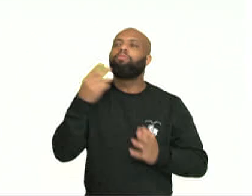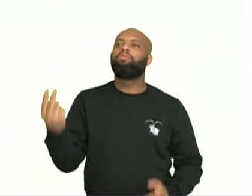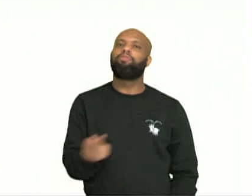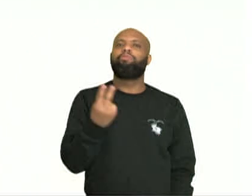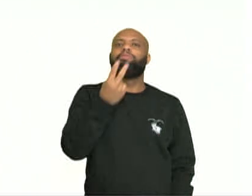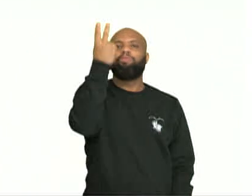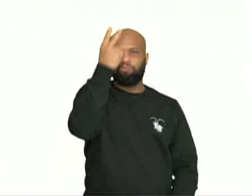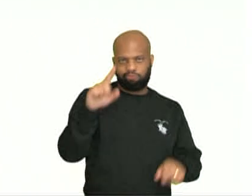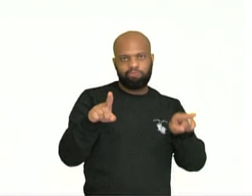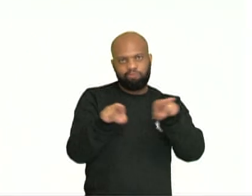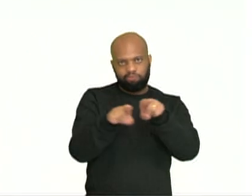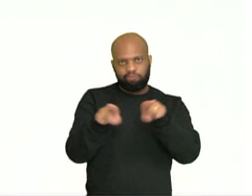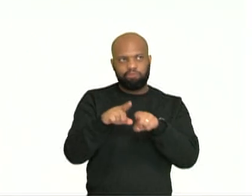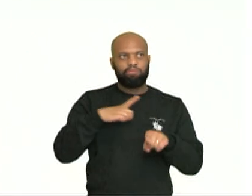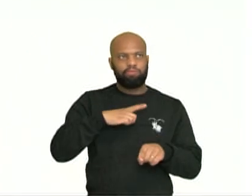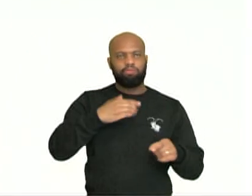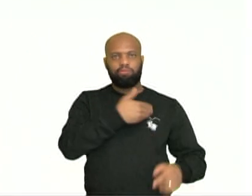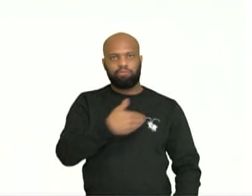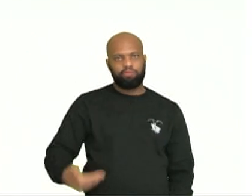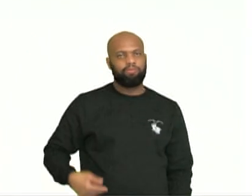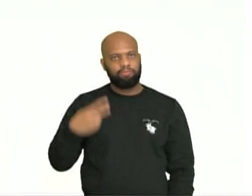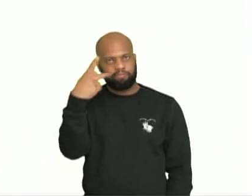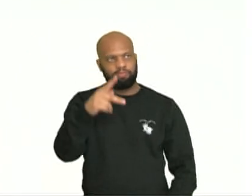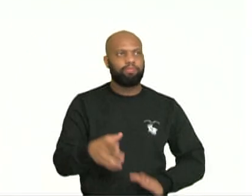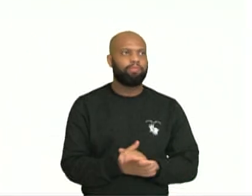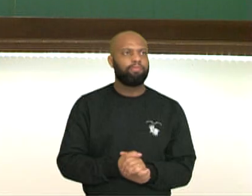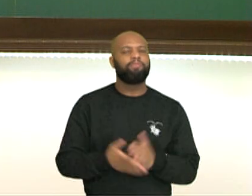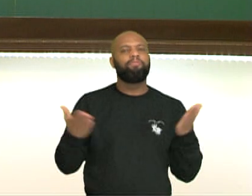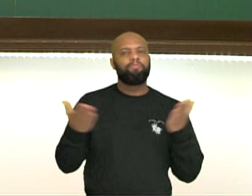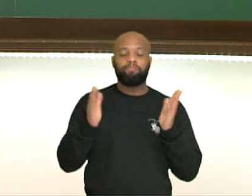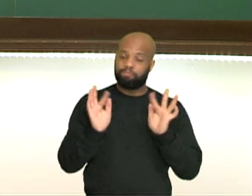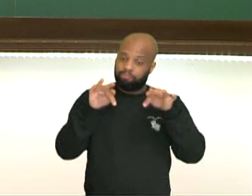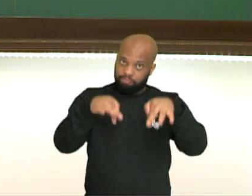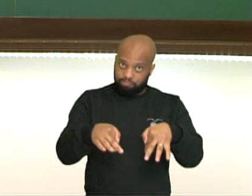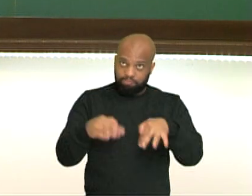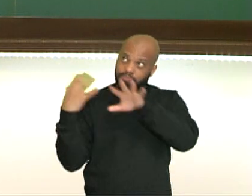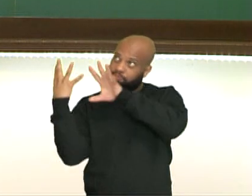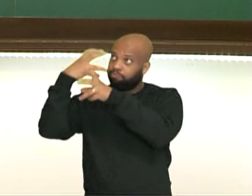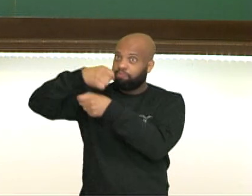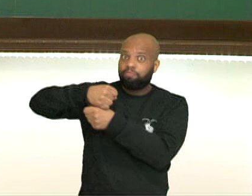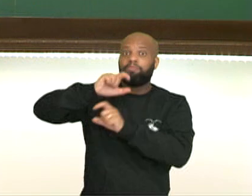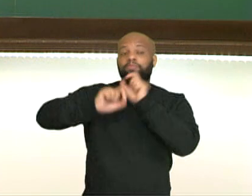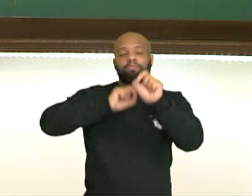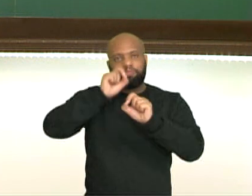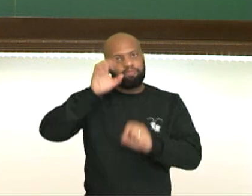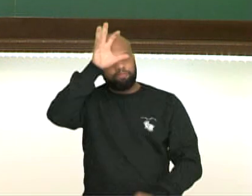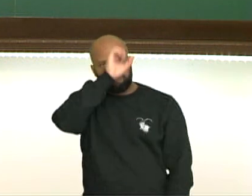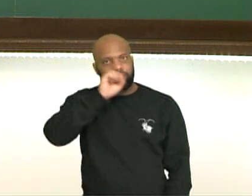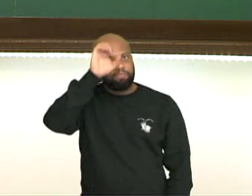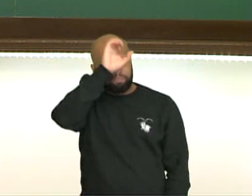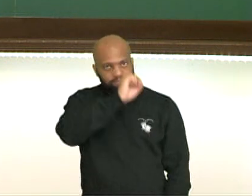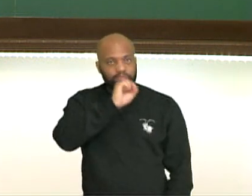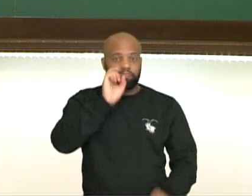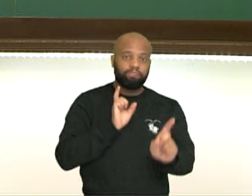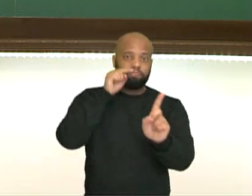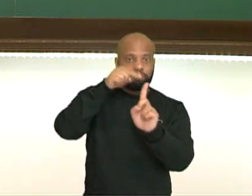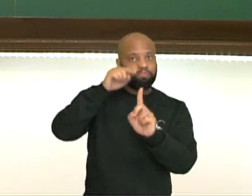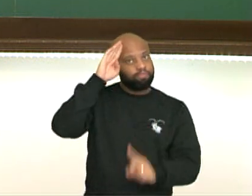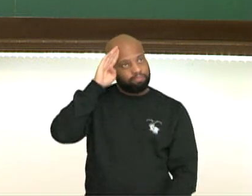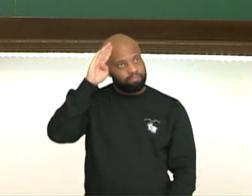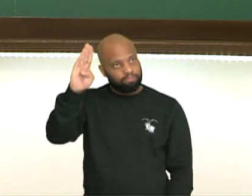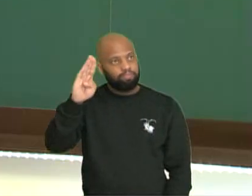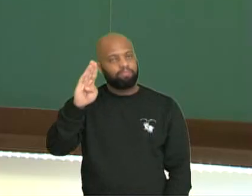nacionalismo imputado no seu governo. Para que a gente tenha, então, a noção de que hoje tivemos o objetivo principal